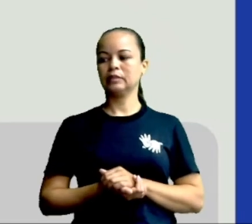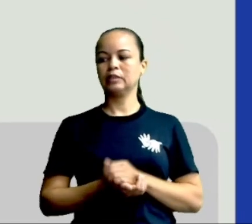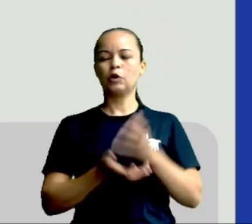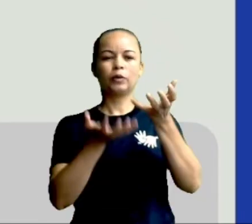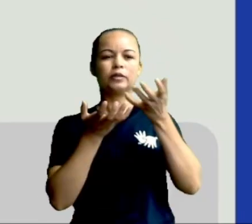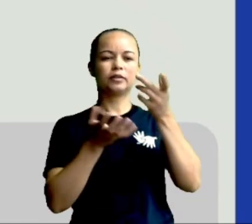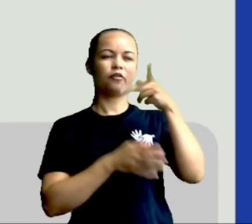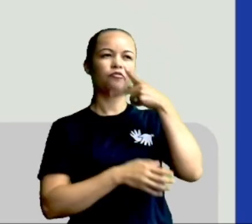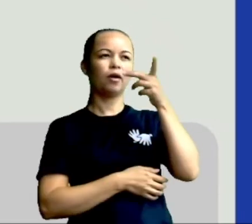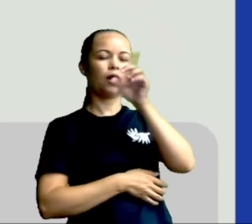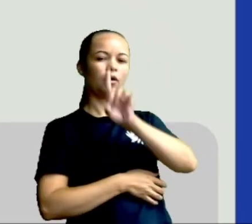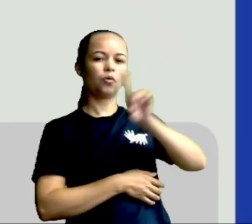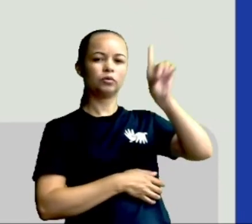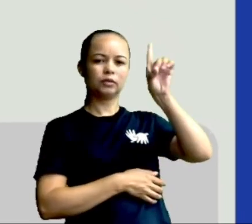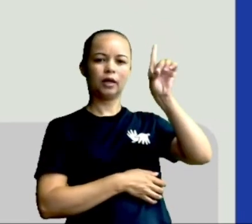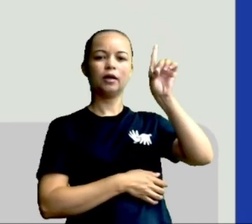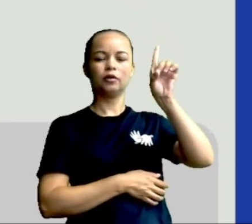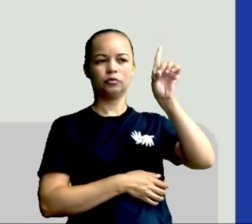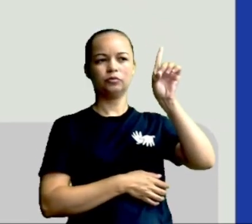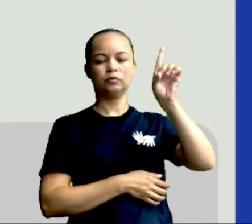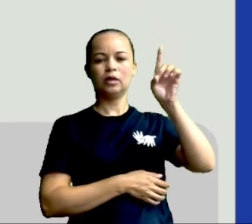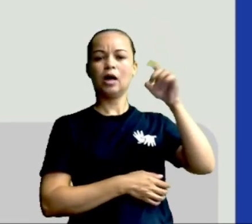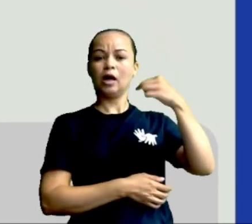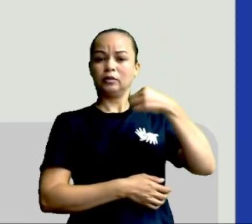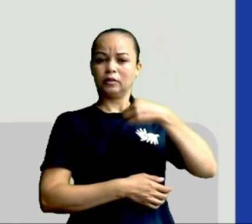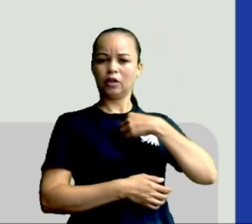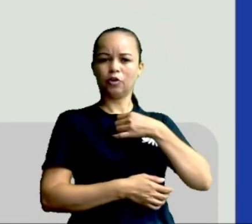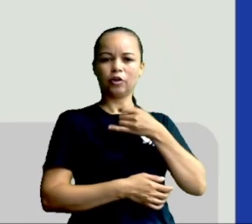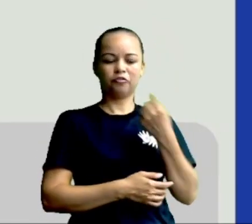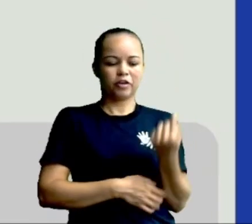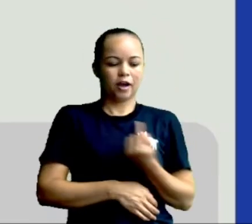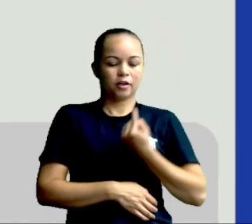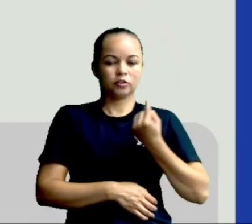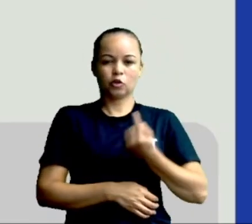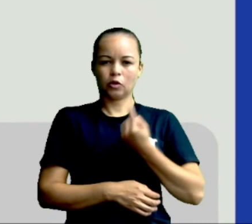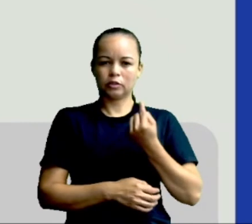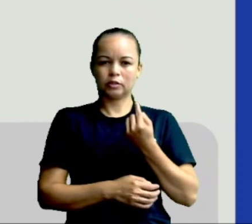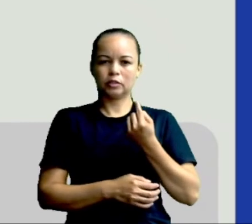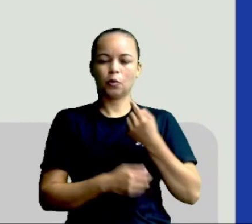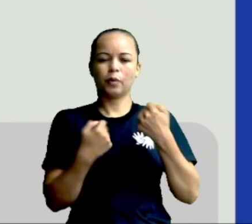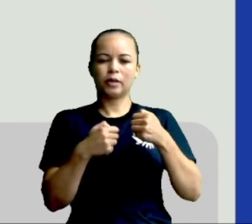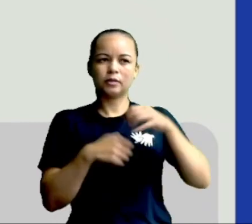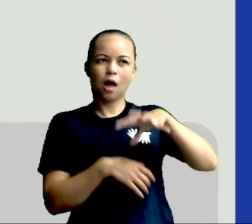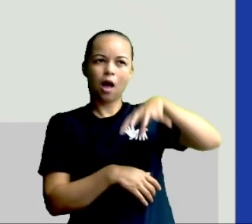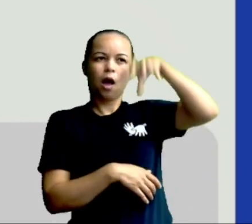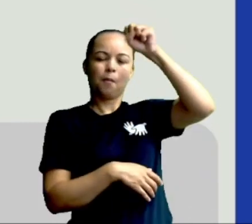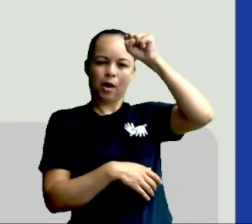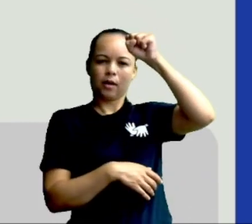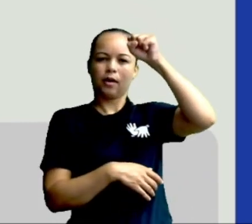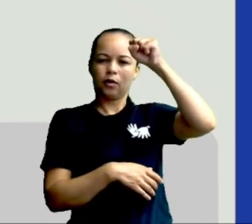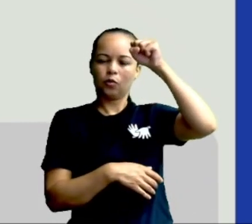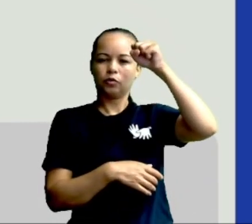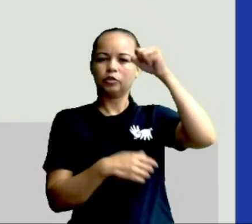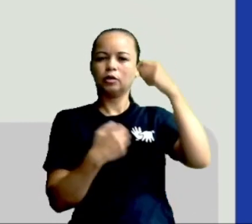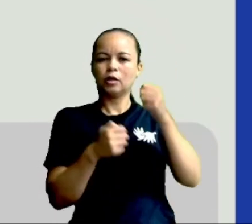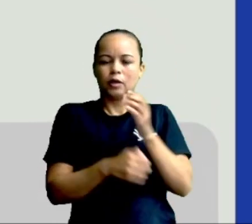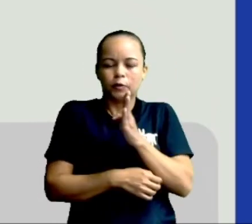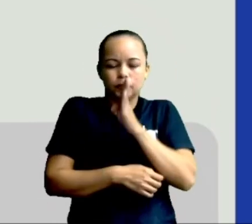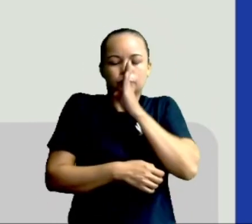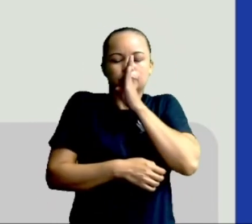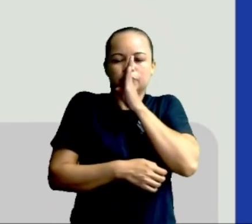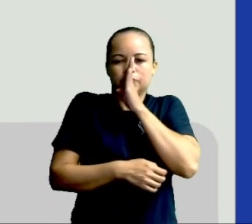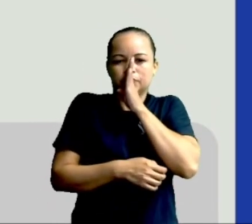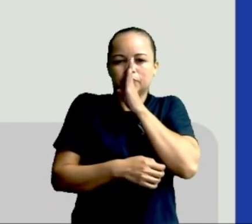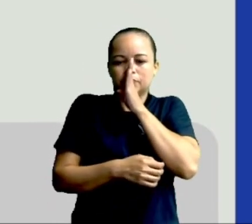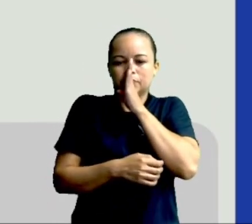Deus, tenho que ficar sós, ou seja, eu tenho que ficar sós, eu tenho que apagar a luz, eu tenho que calar a